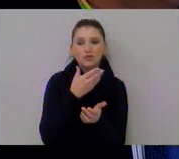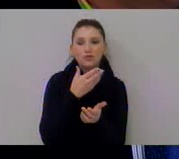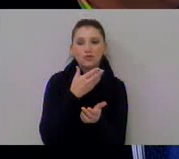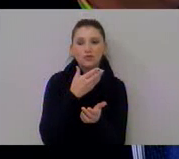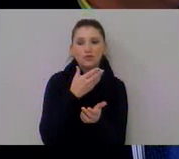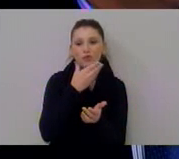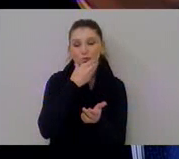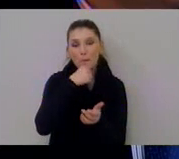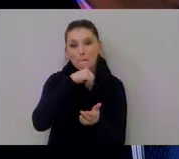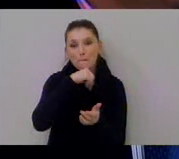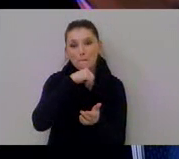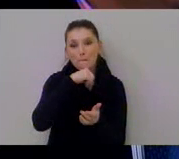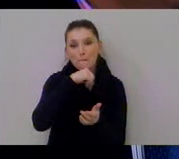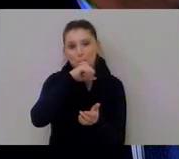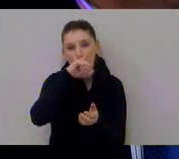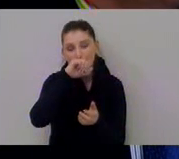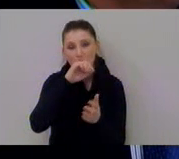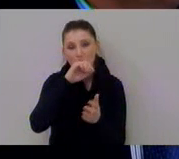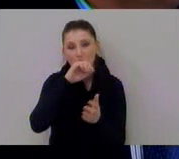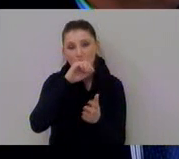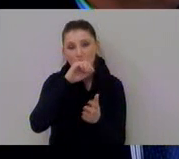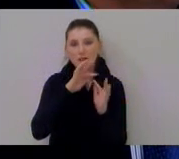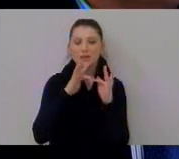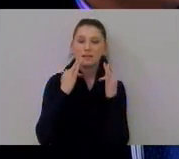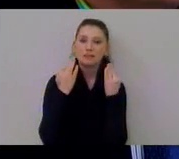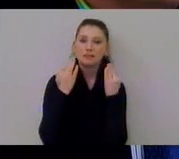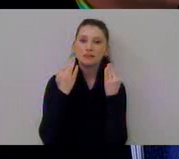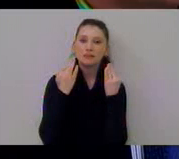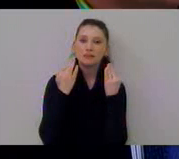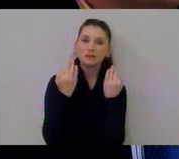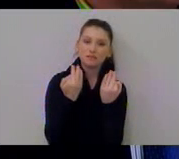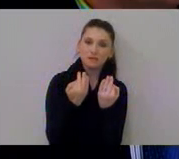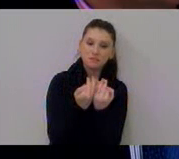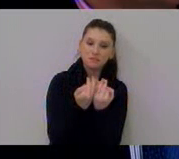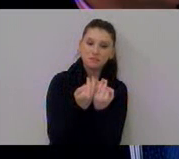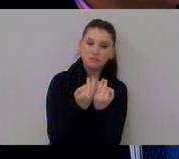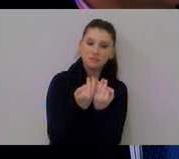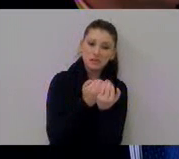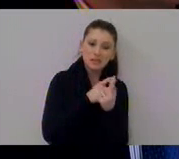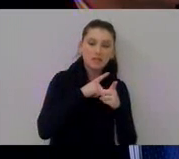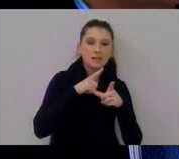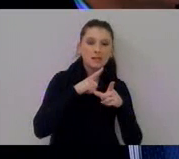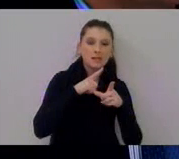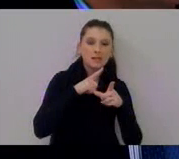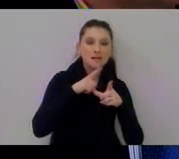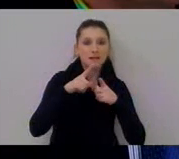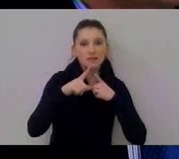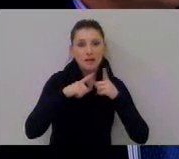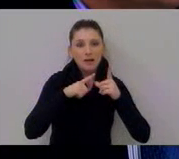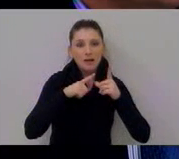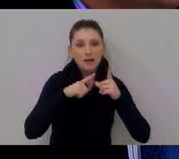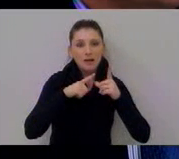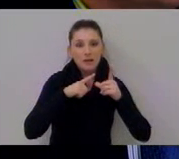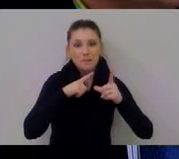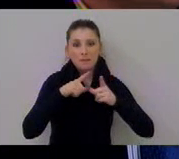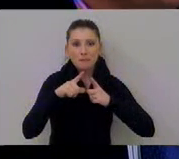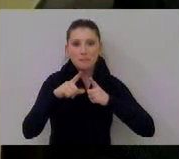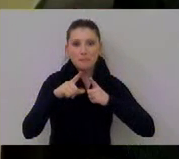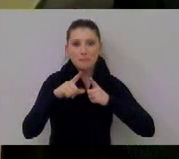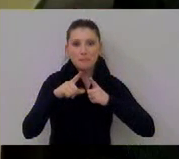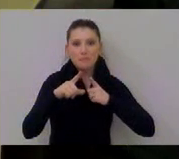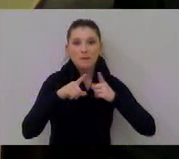trabalhador e honrado, dentro do próprio salão de beleza de